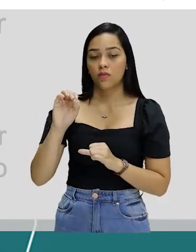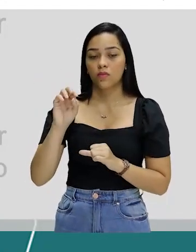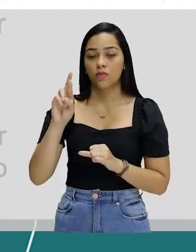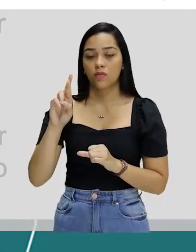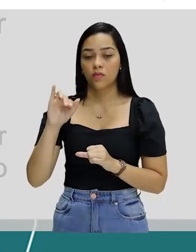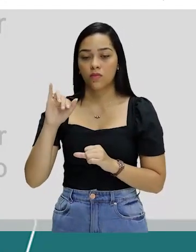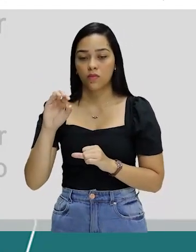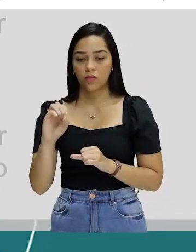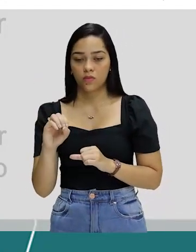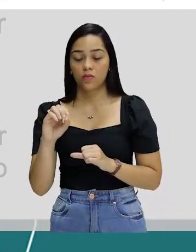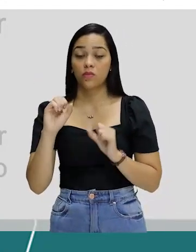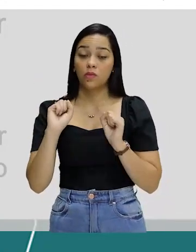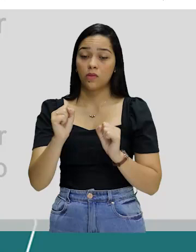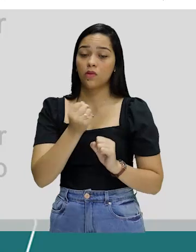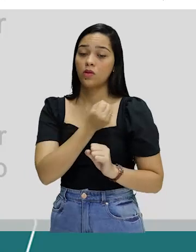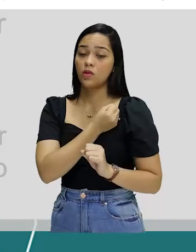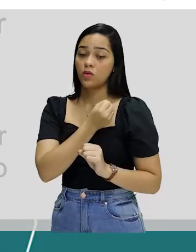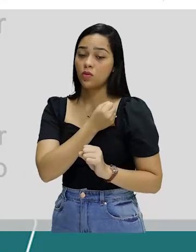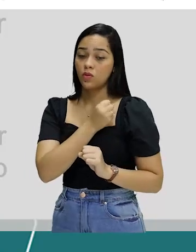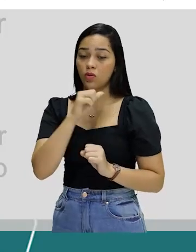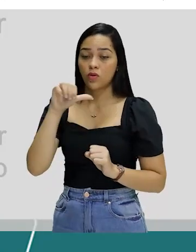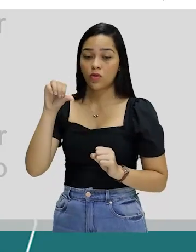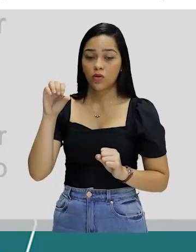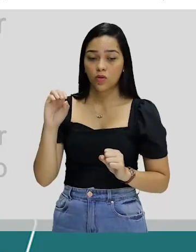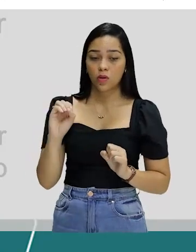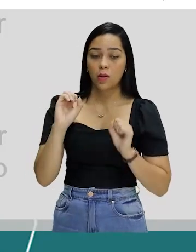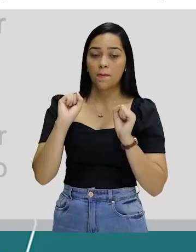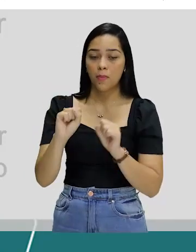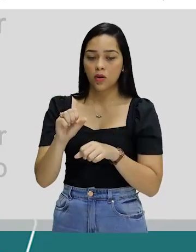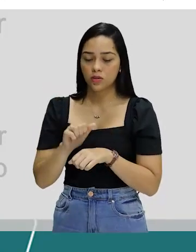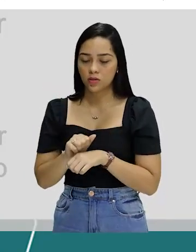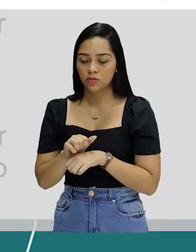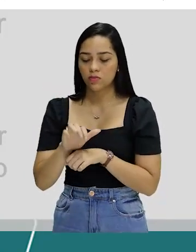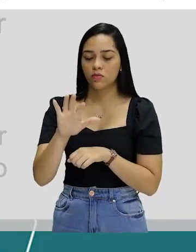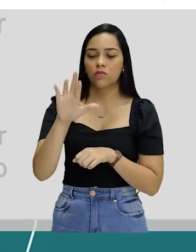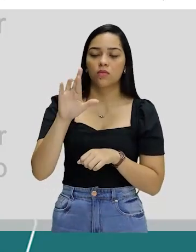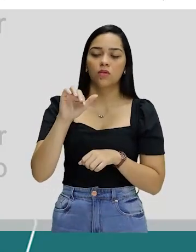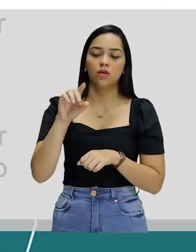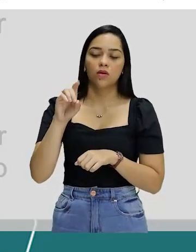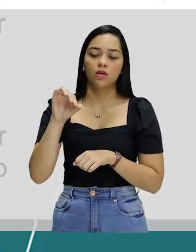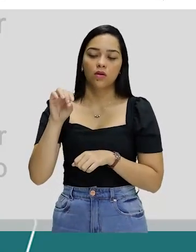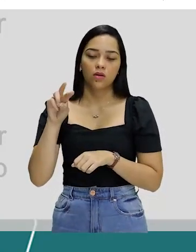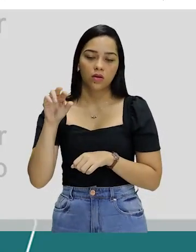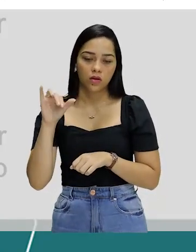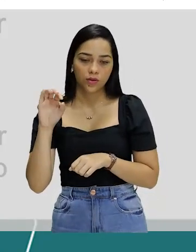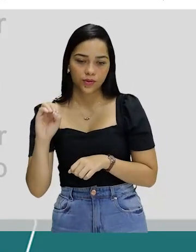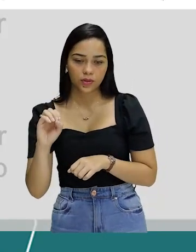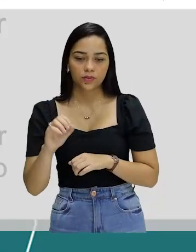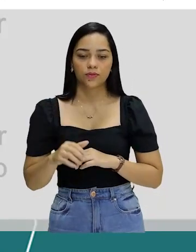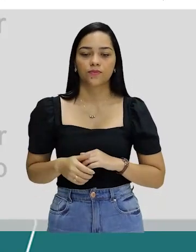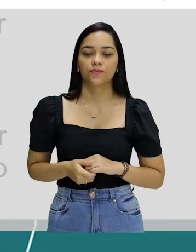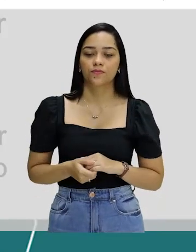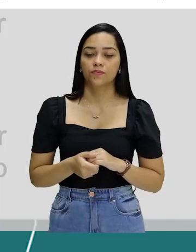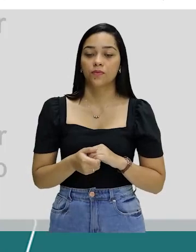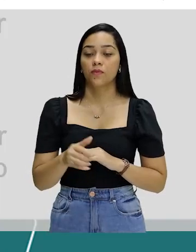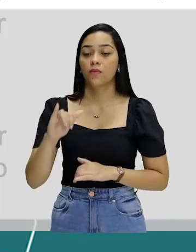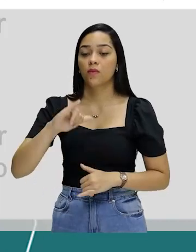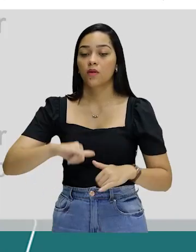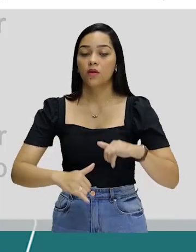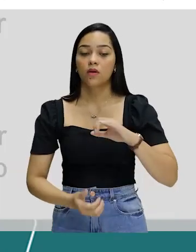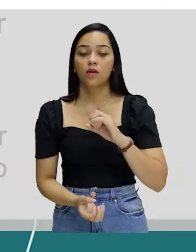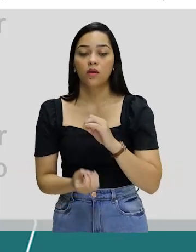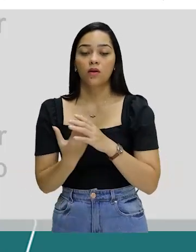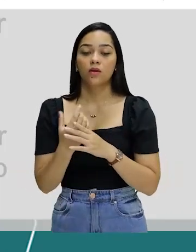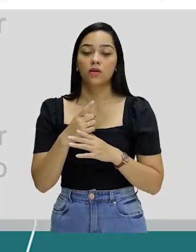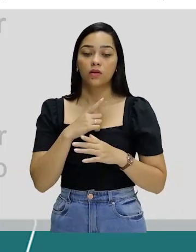transforma-se em tório, que por ter número atômico 90, também é radioativo. O elemento químico